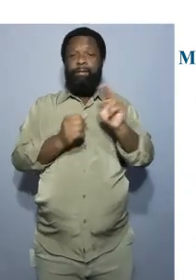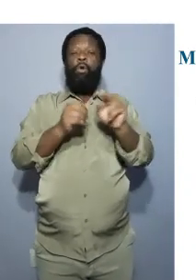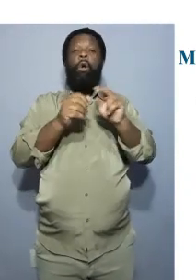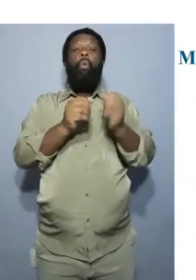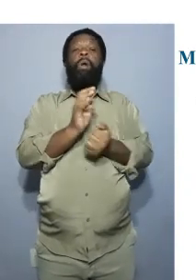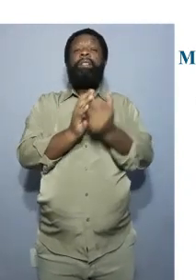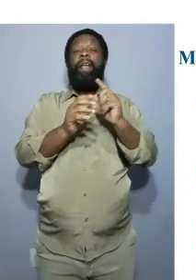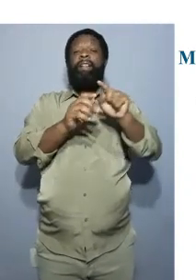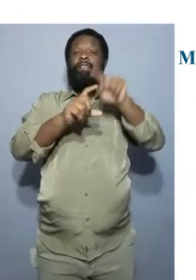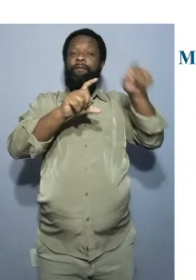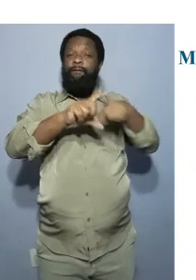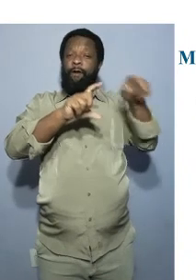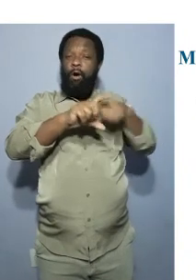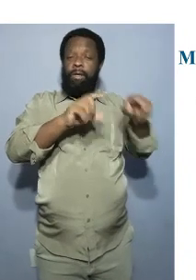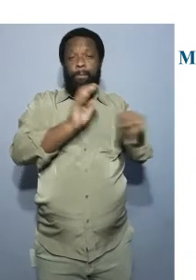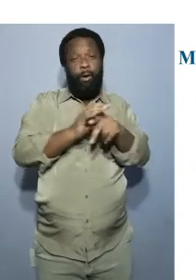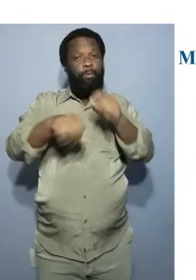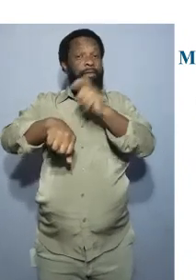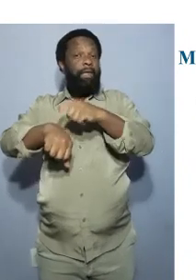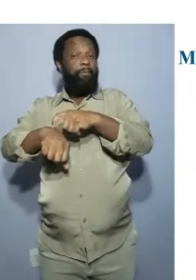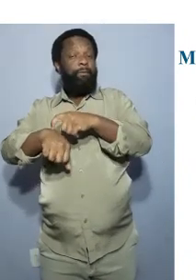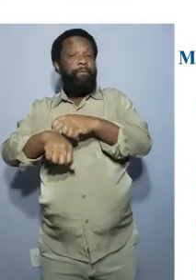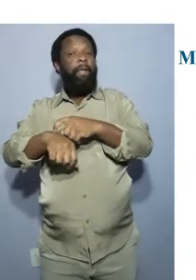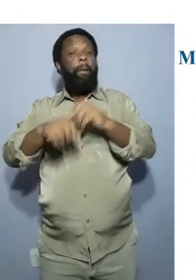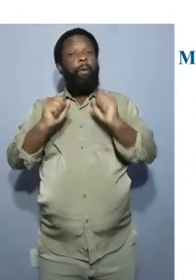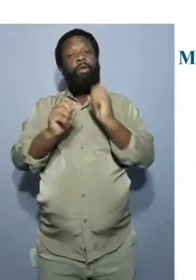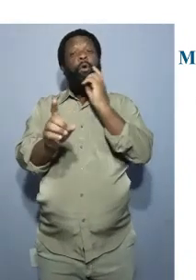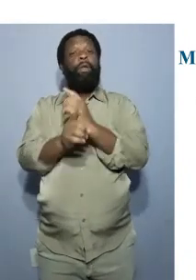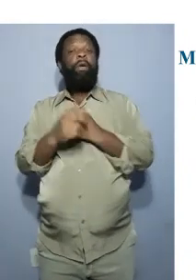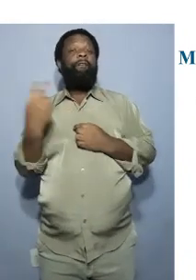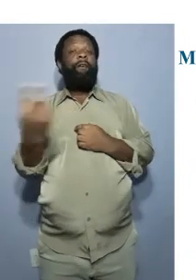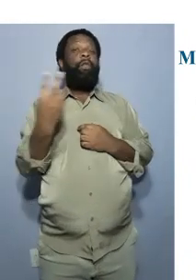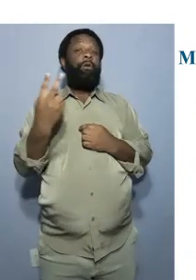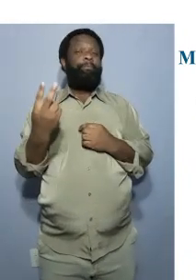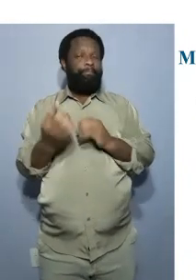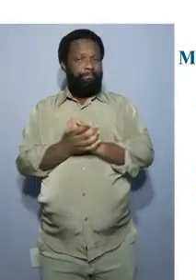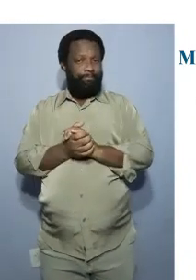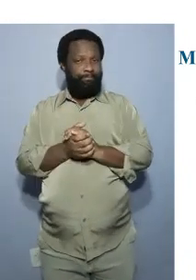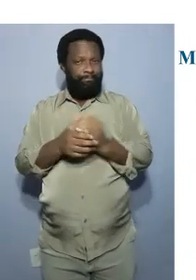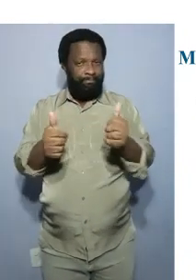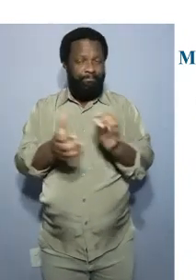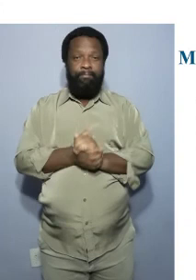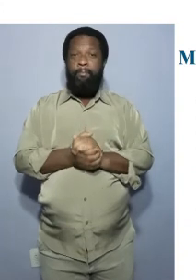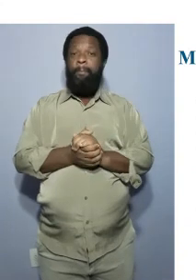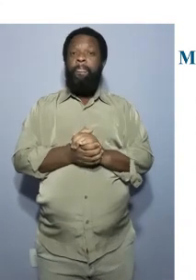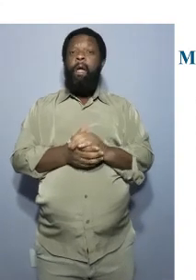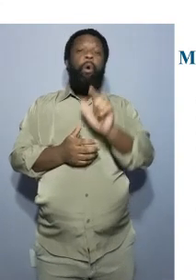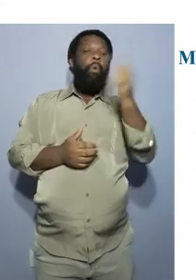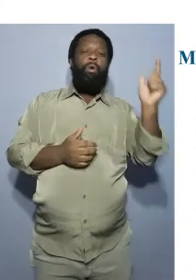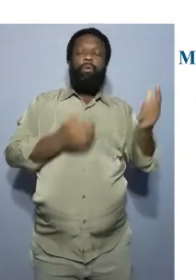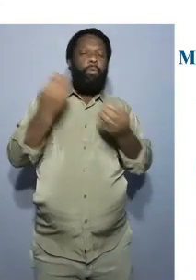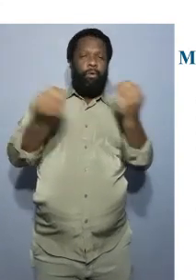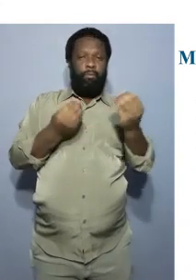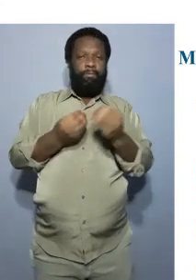fórmula, número de voltas por tempo, que a gente vai poder encontrar o valor, essa grandeza frequência, ok?